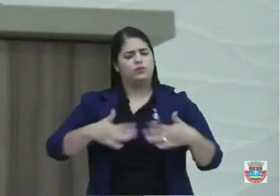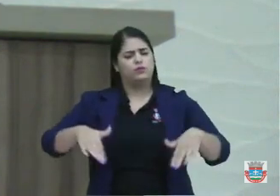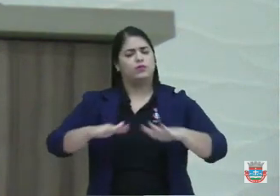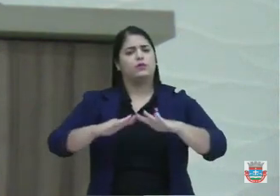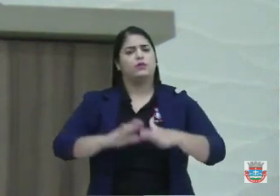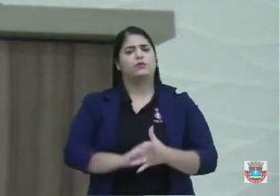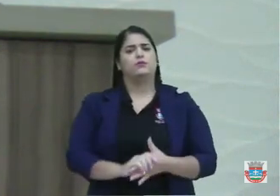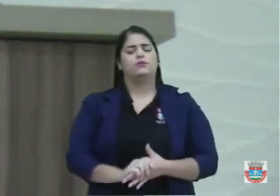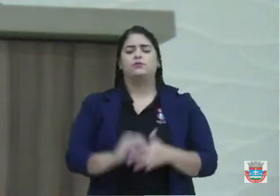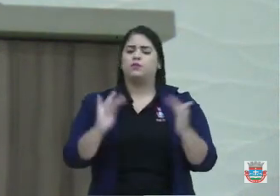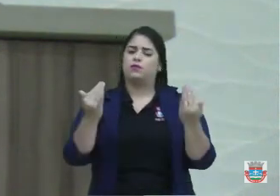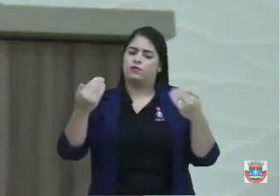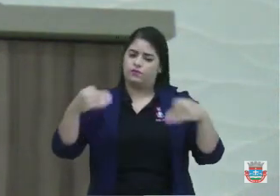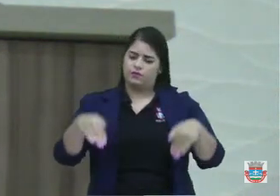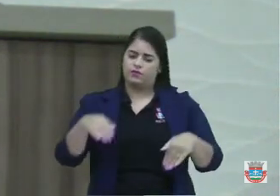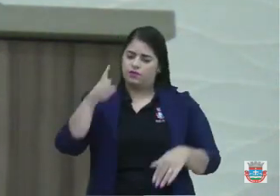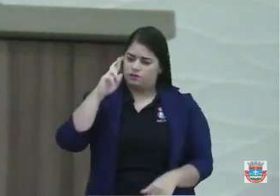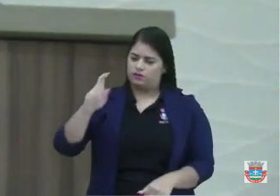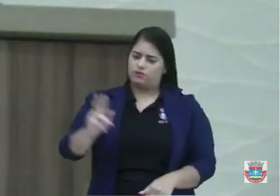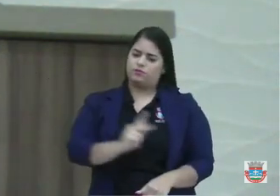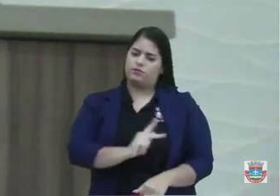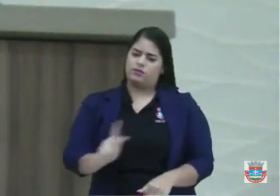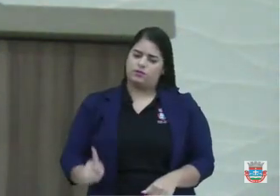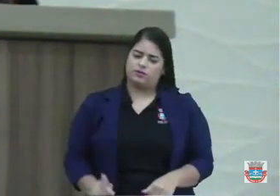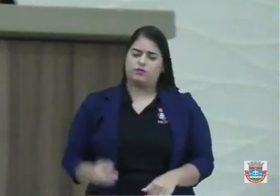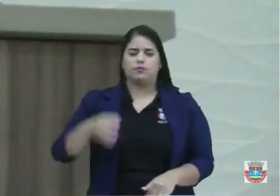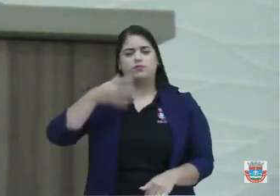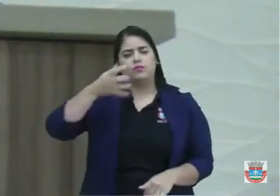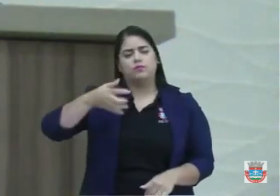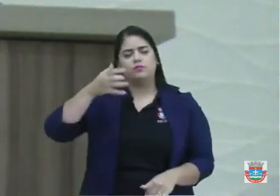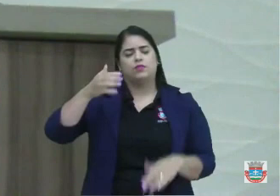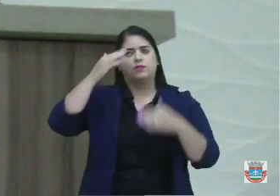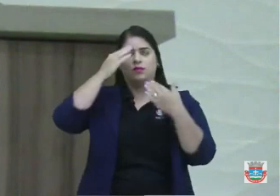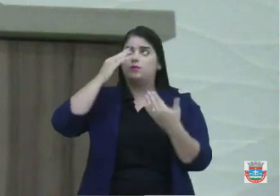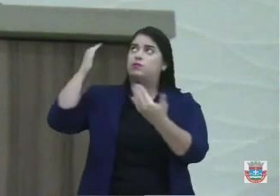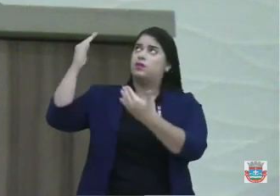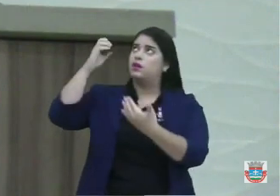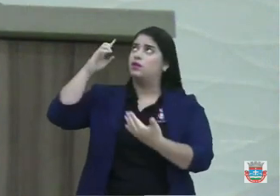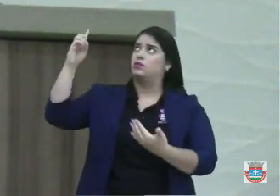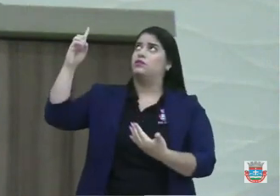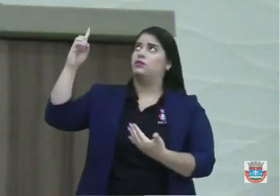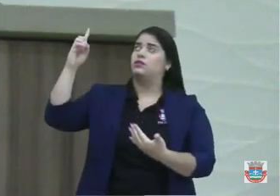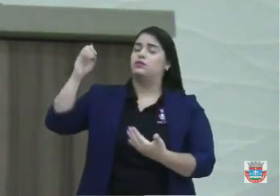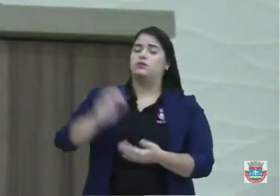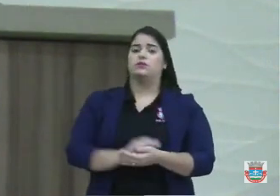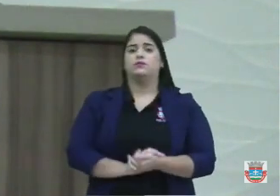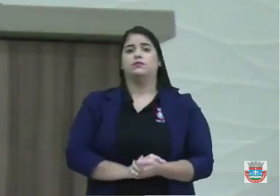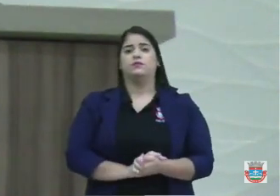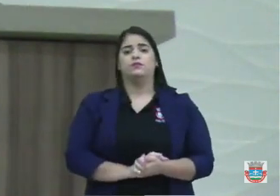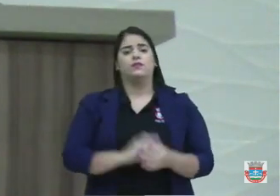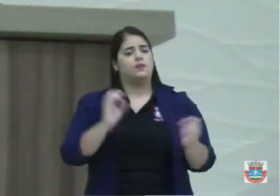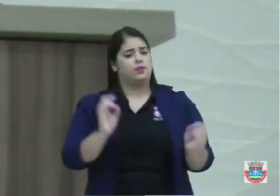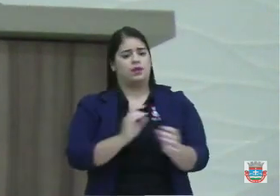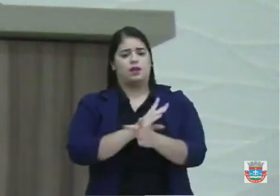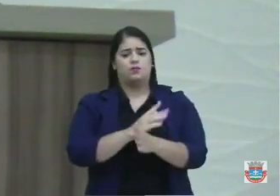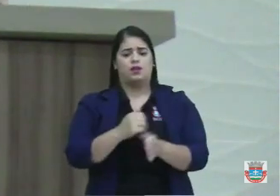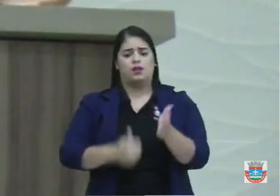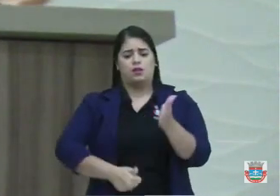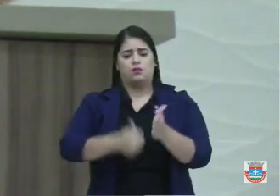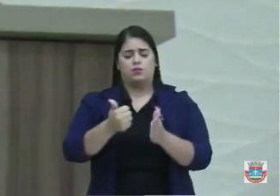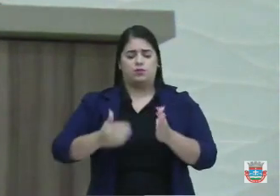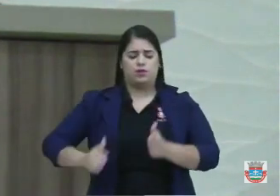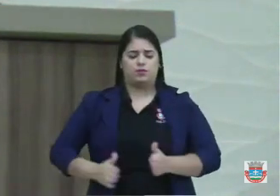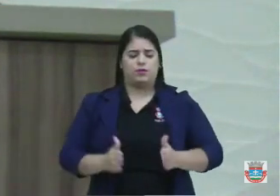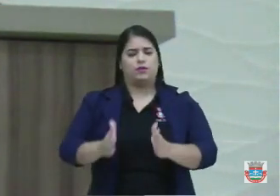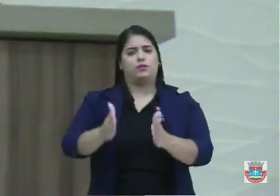Então, vou finalizar, senhor presidente, as minhas palavras, agradecendo a Deus por estarmos concluindo hoje o primeiro semestre, que quem